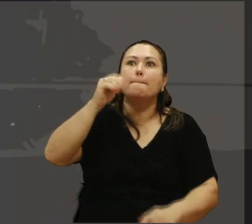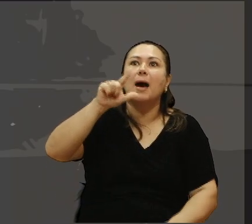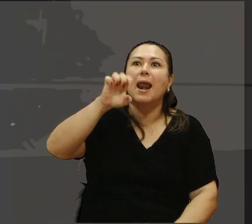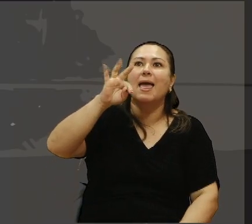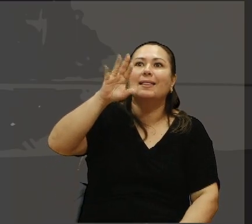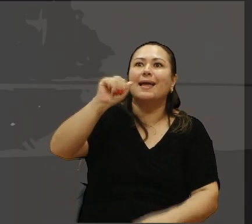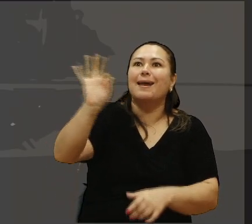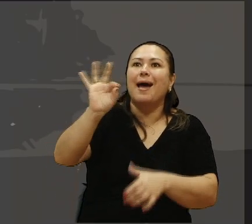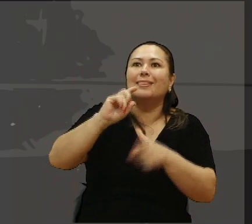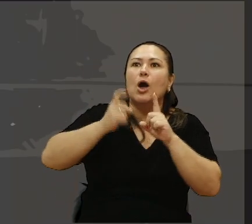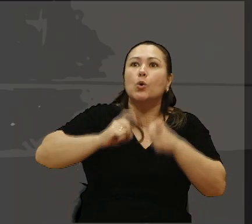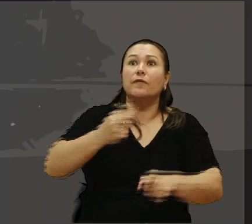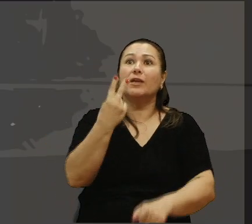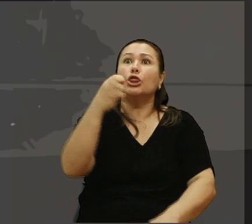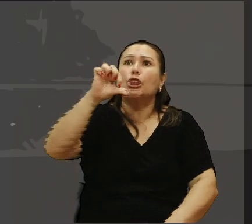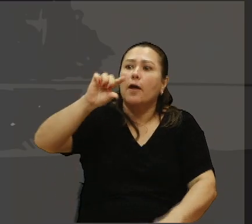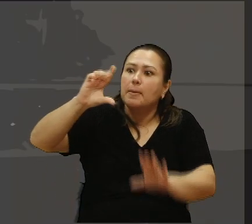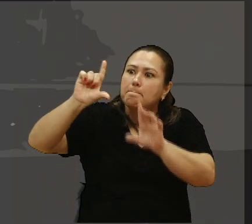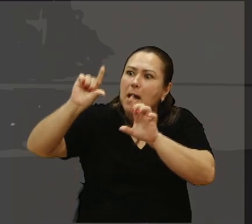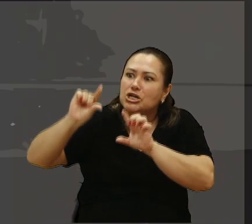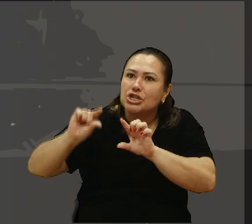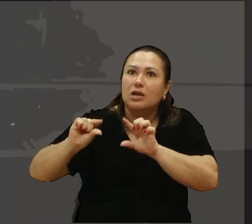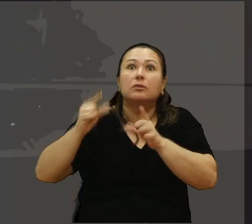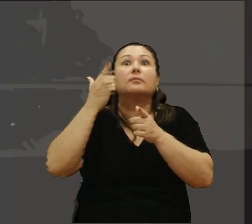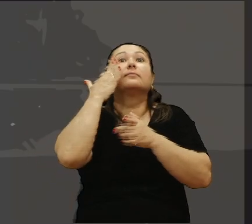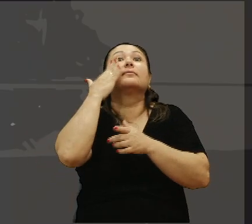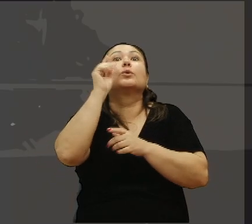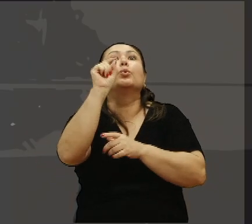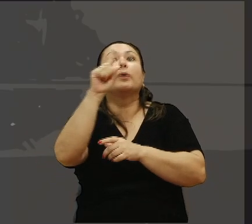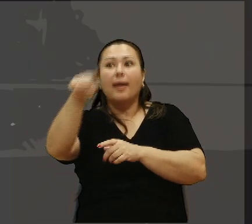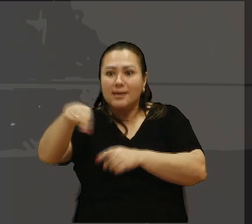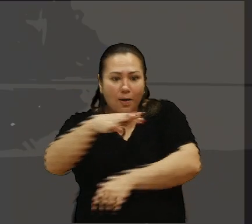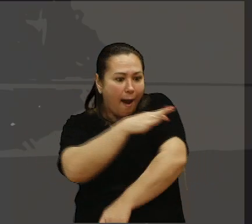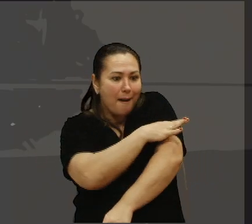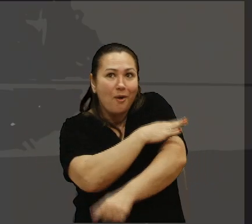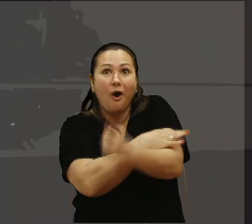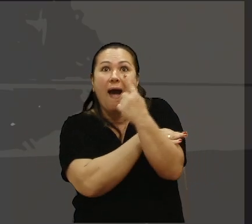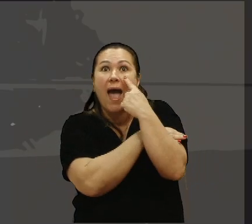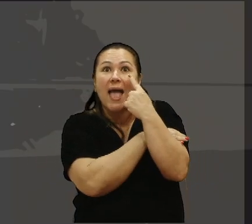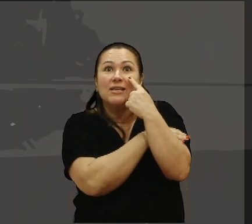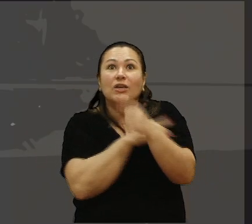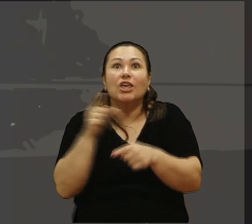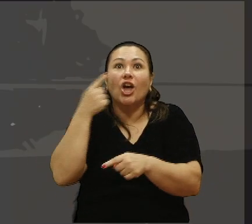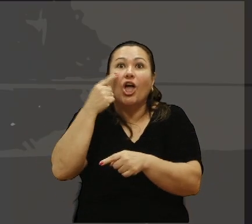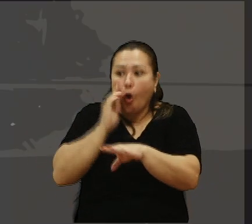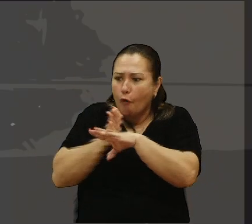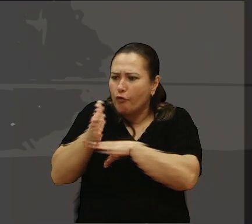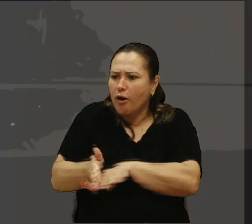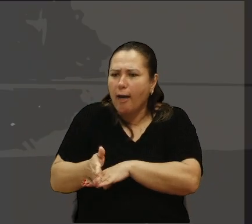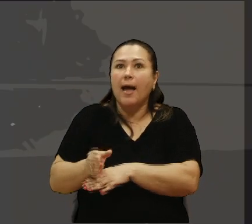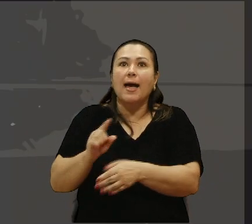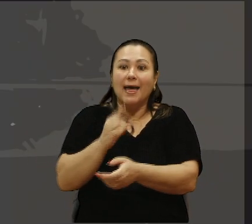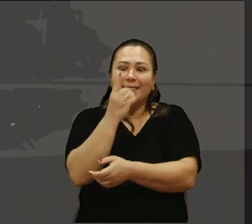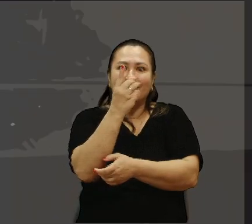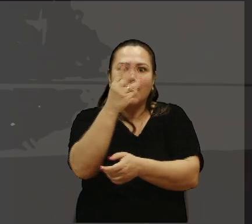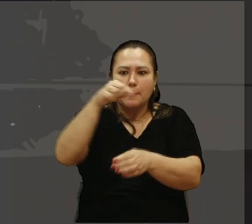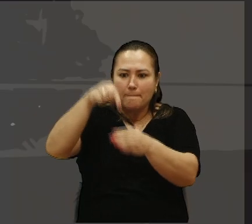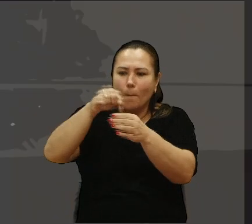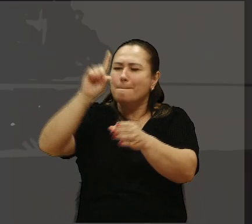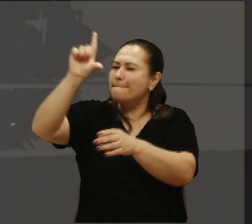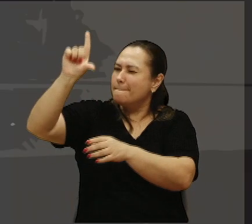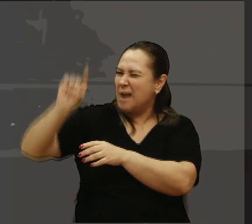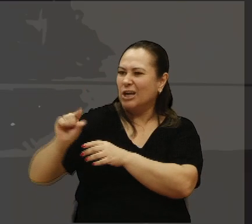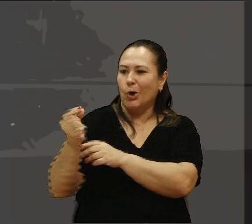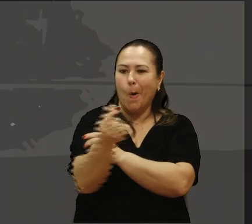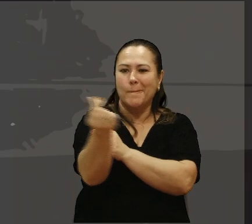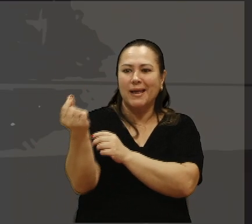osso, R$ 29, não para de baixar. Sabe o que é isso, vereador Ramon? Isso aqui, ó. Eu fui lá, apertei 13, pão, baixou o preço, o